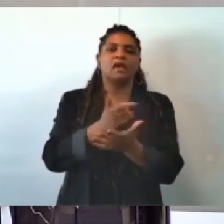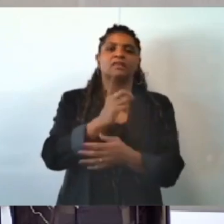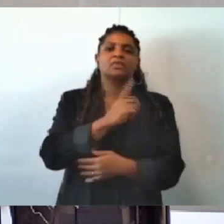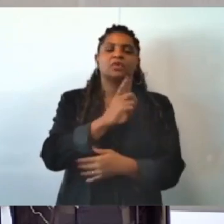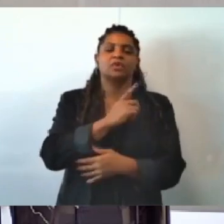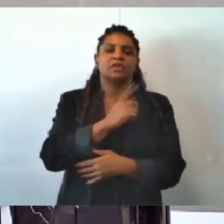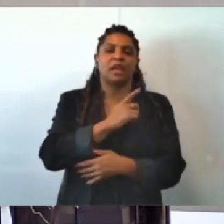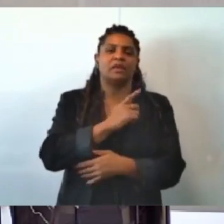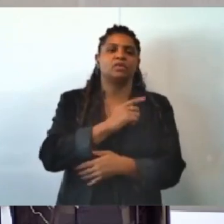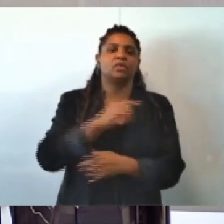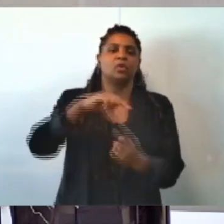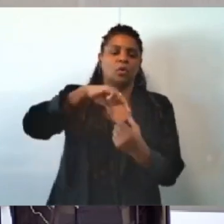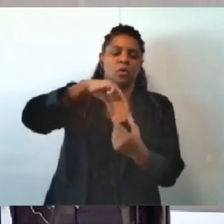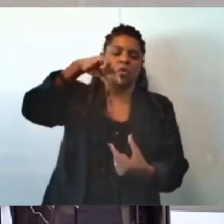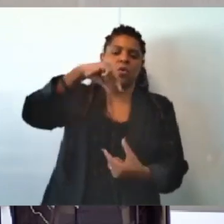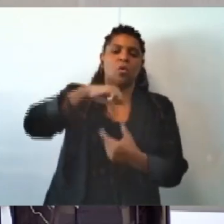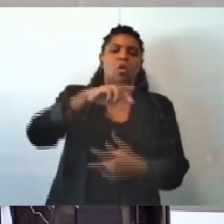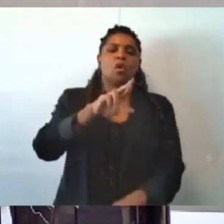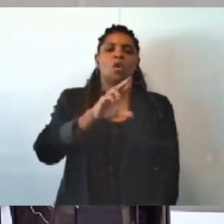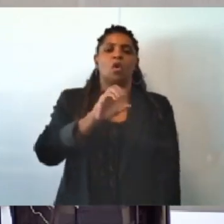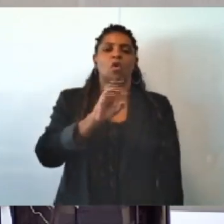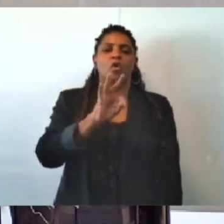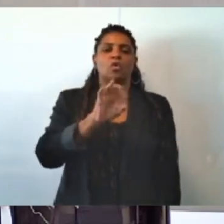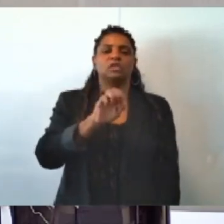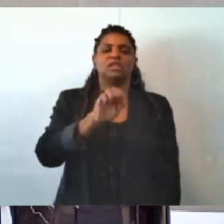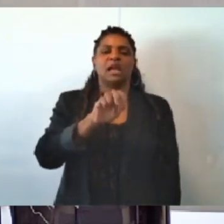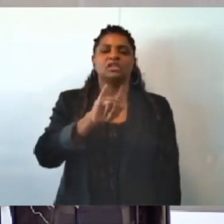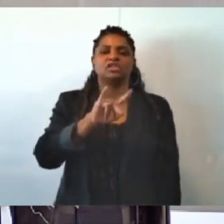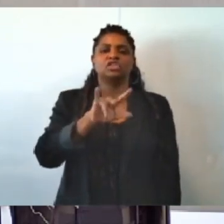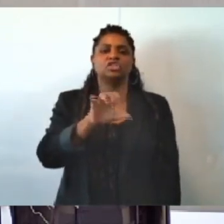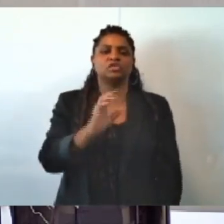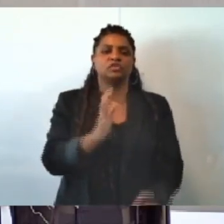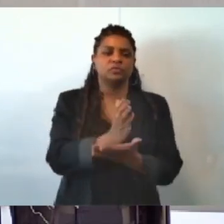ruas. Onde vão colocar esse tanto de carro?